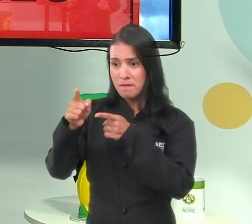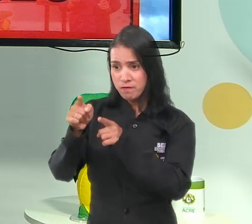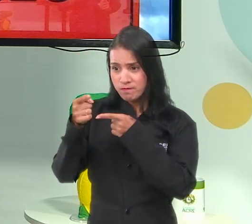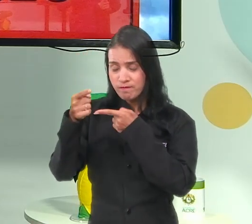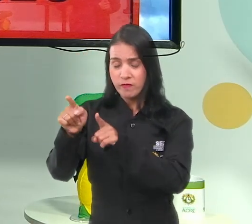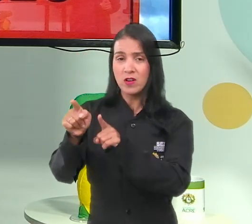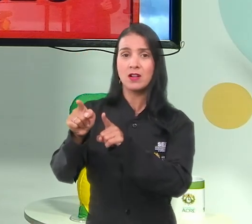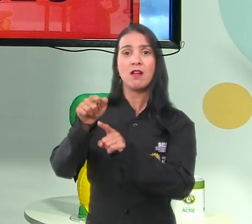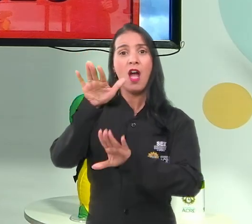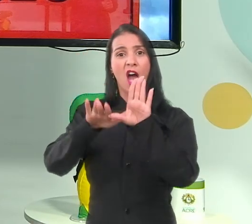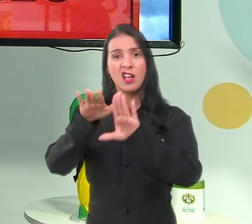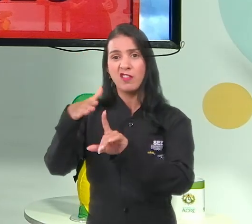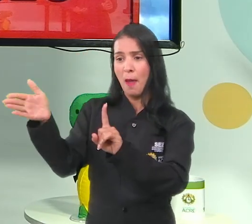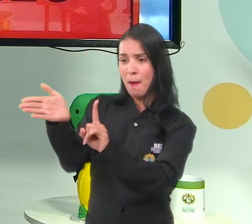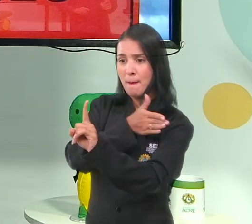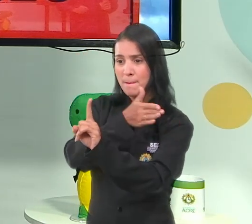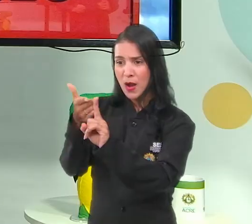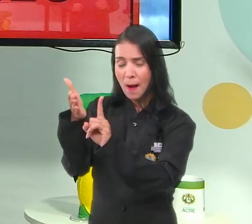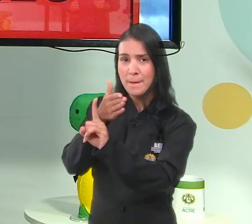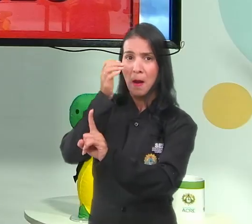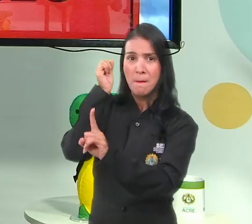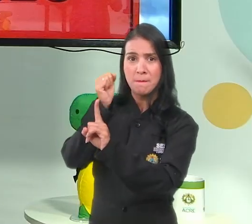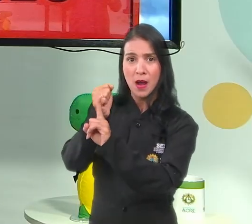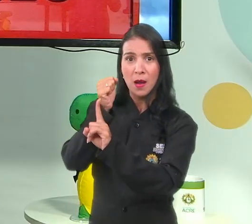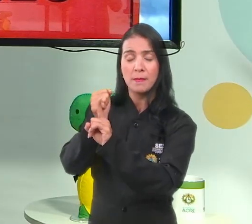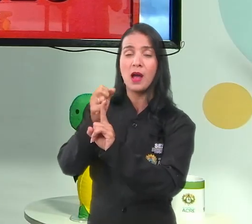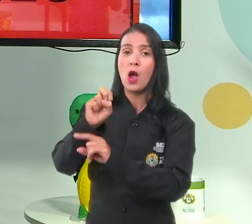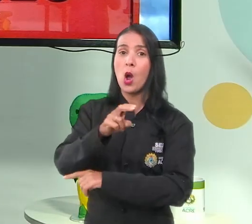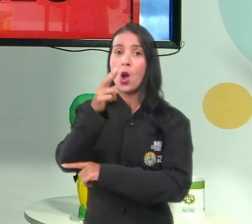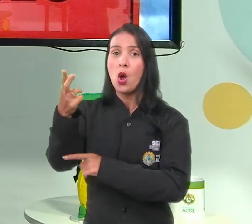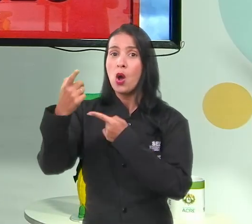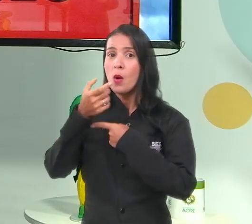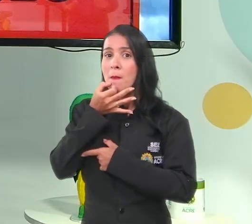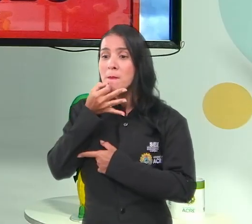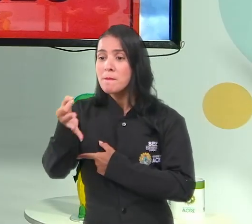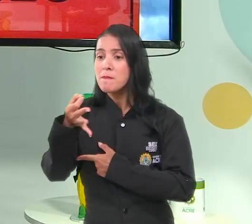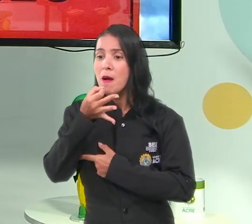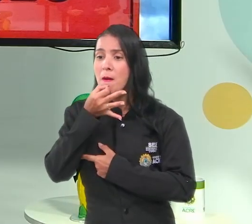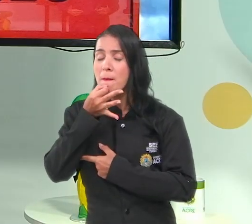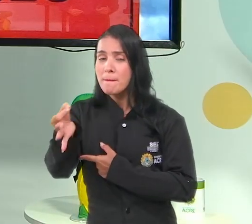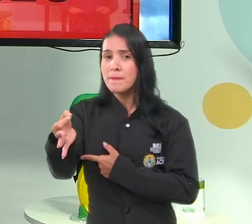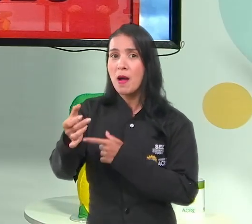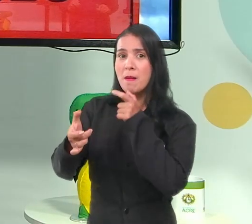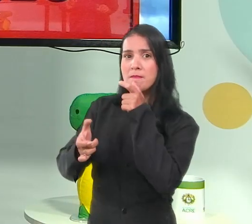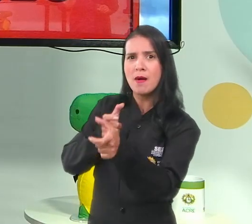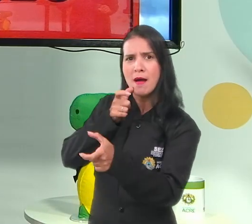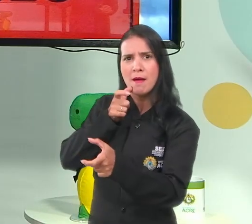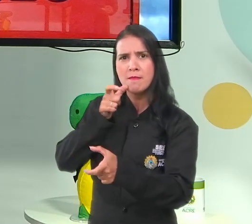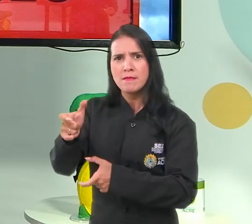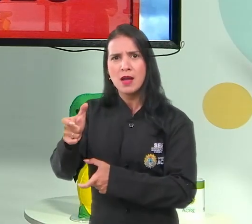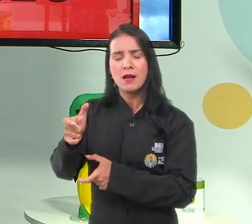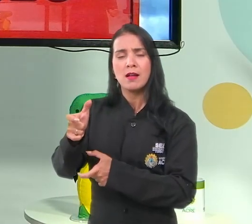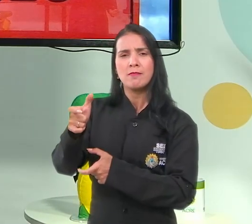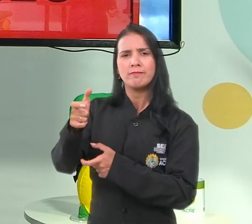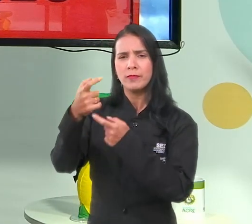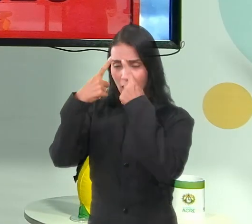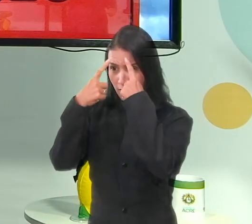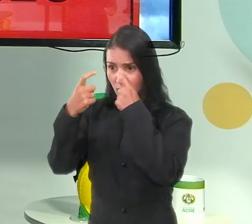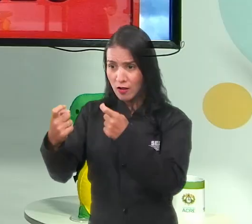estou agredindo uma outra pessoa moralmente, eu estou agredindo o corpo de uma outra pessoa, ou seja,